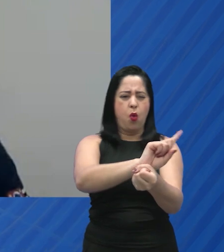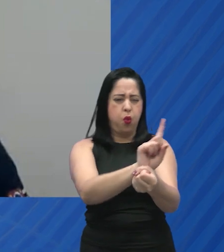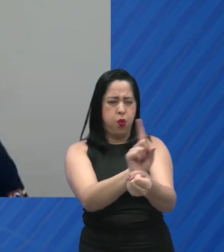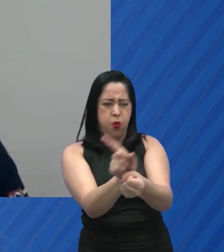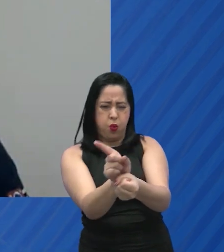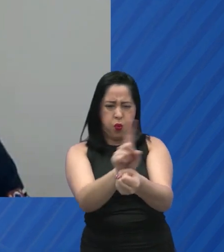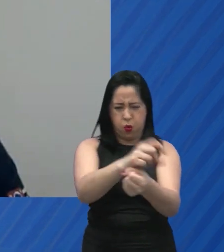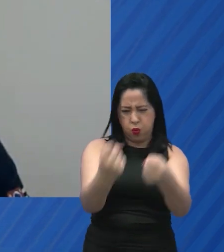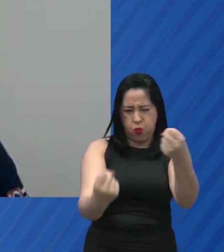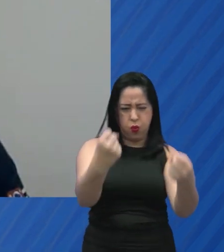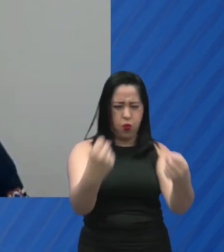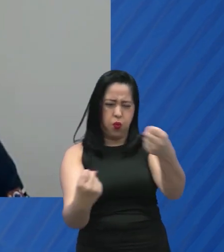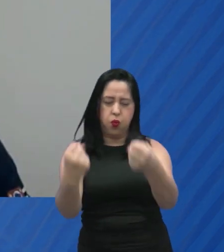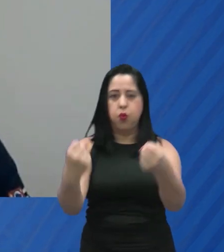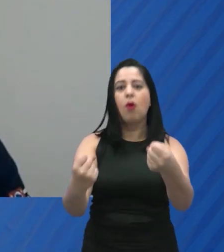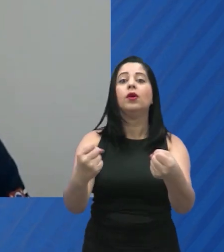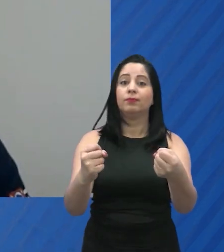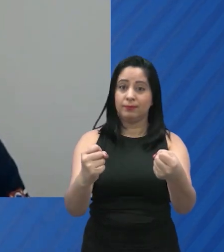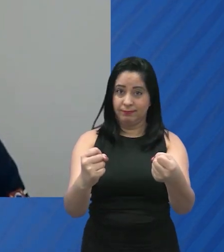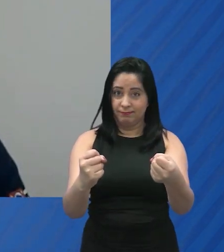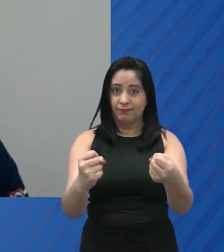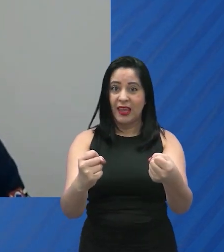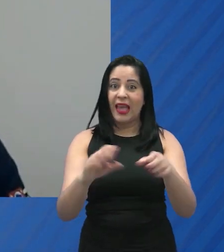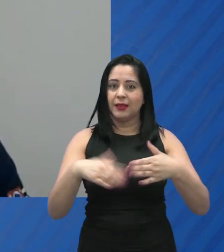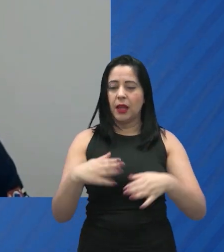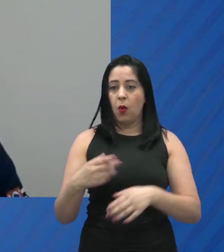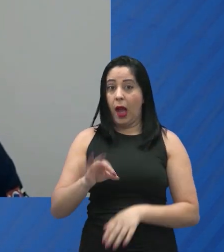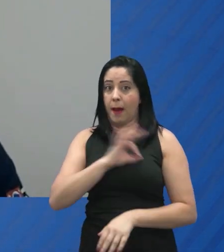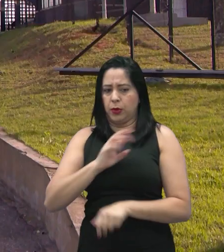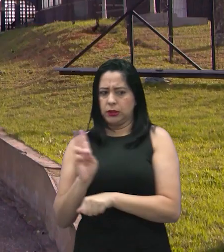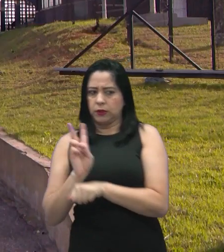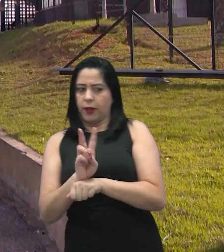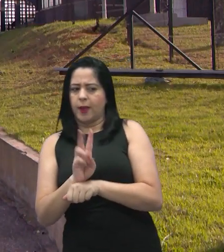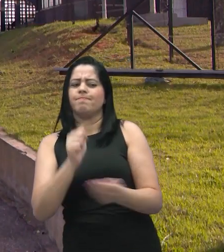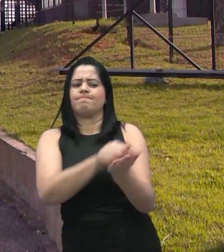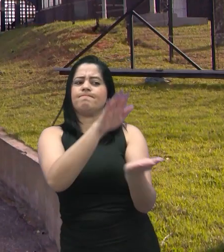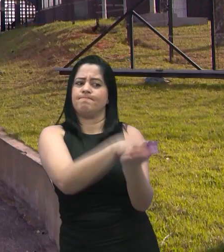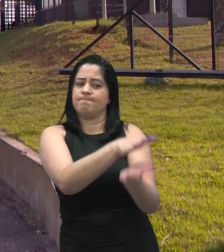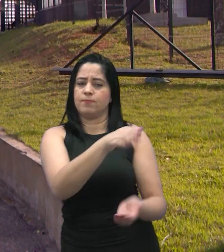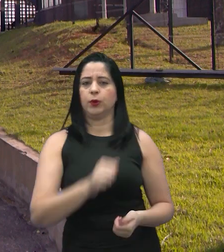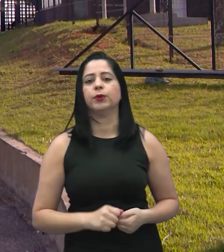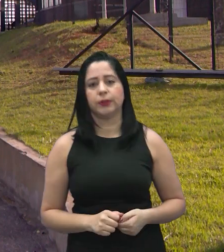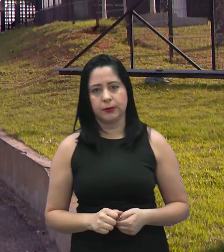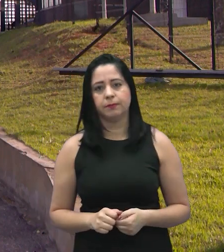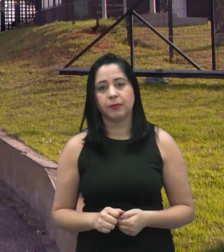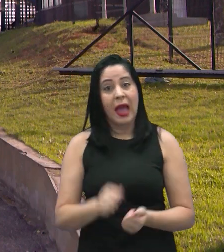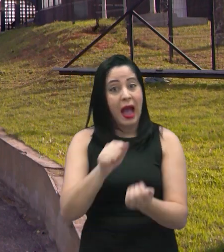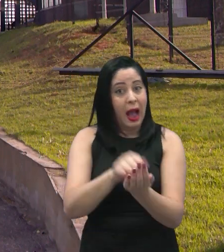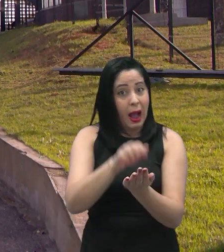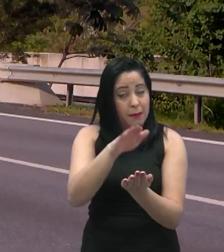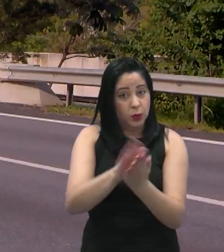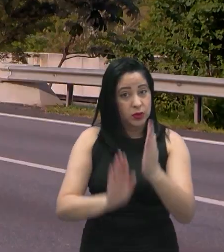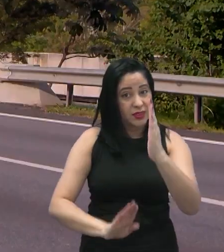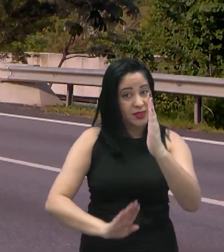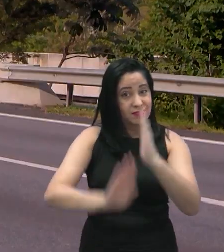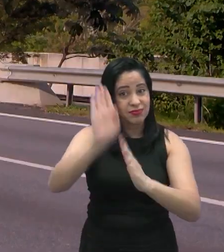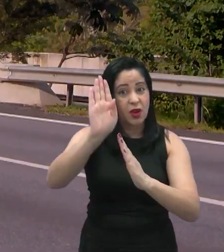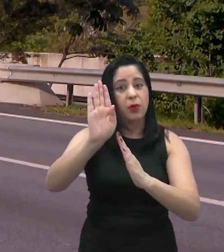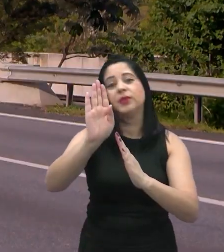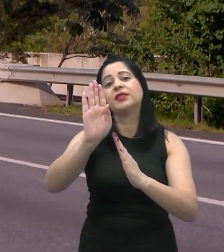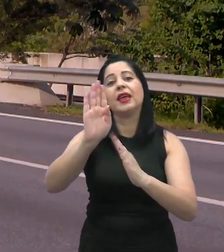gerando um aumento também das autuações. O motivo do aumento das infrações é